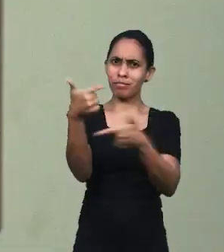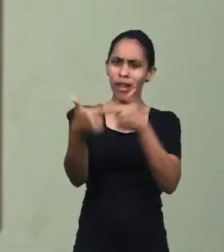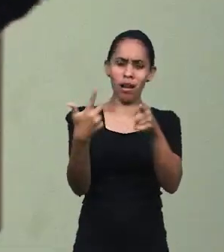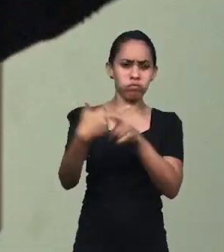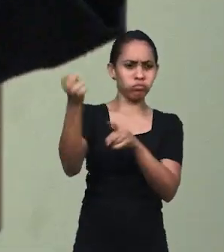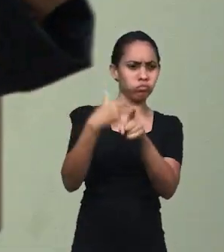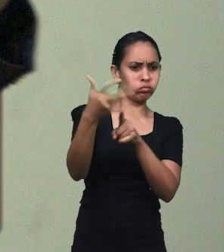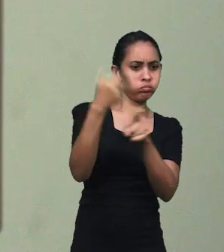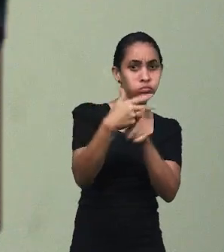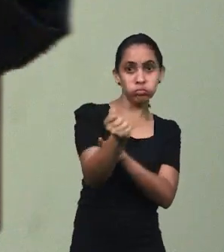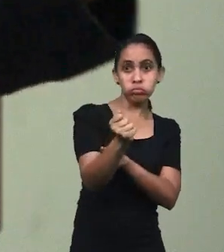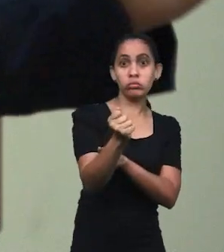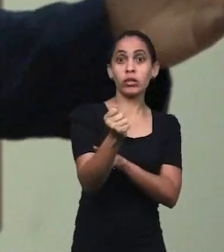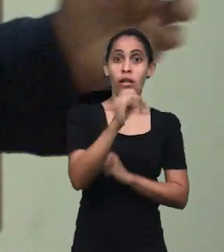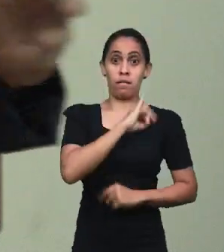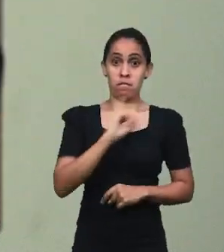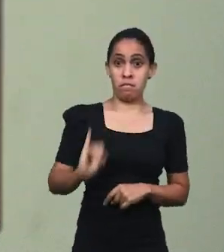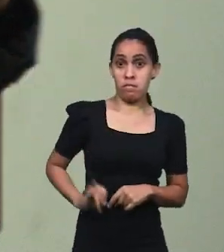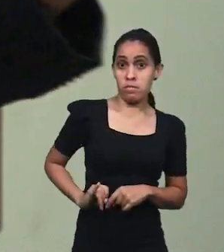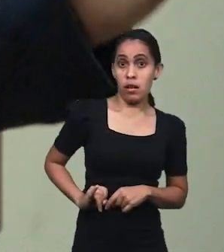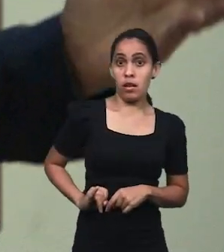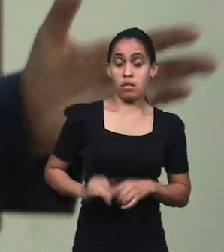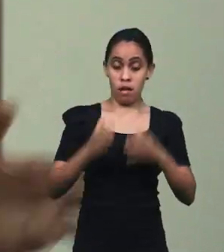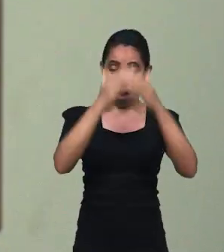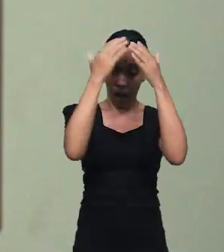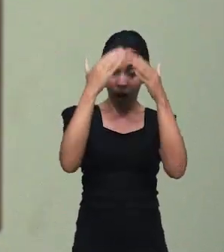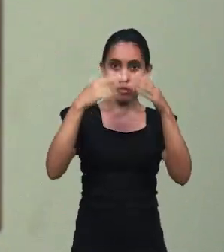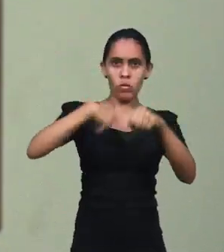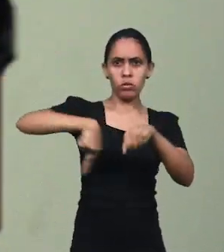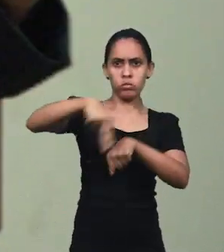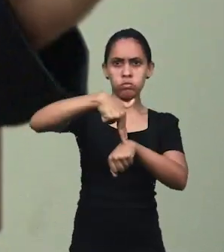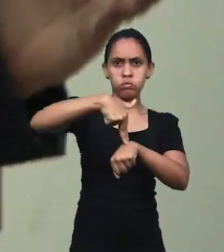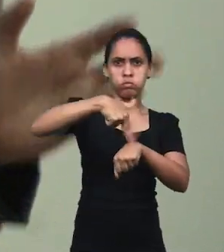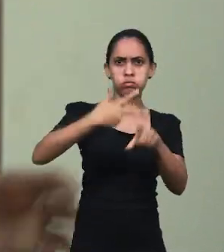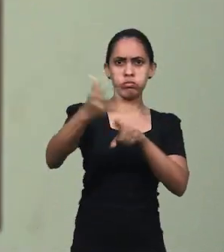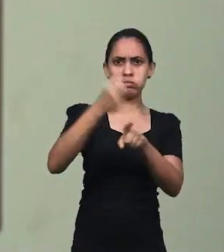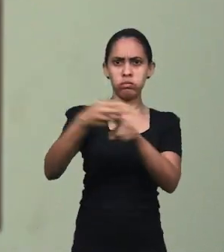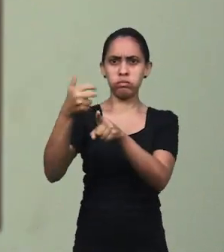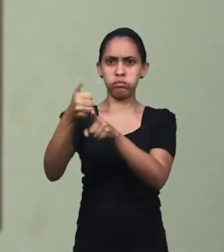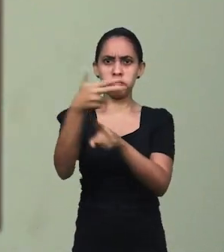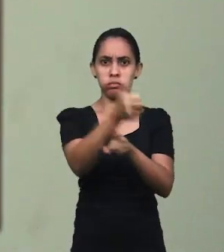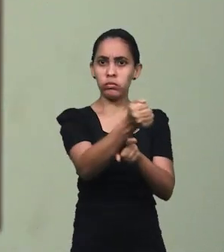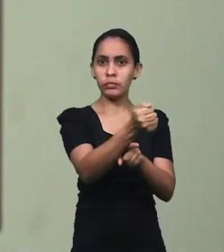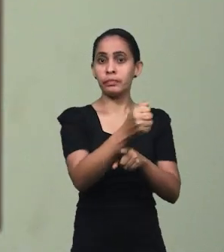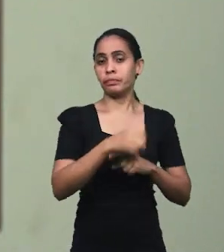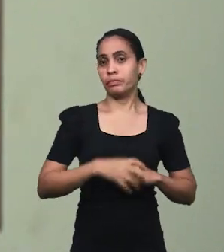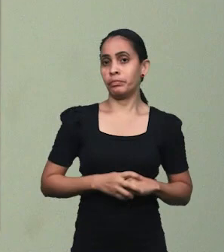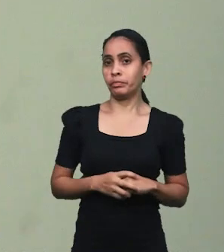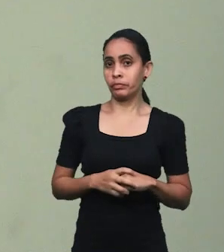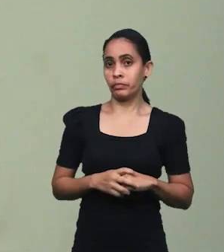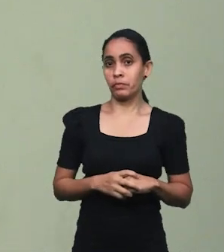venceu batalhas, venceu reinos, venceu impérios, venceu povos.